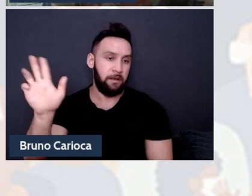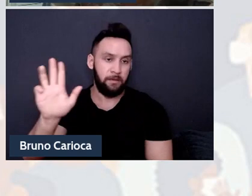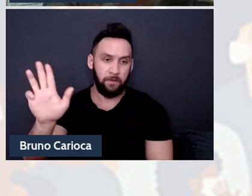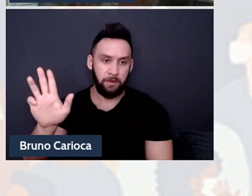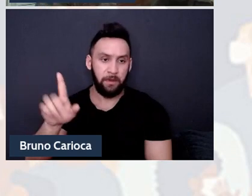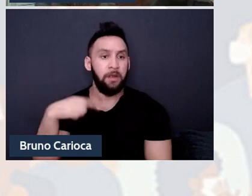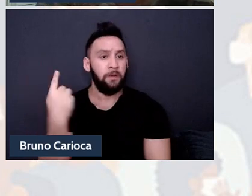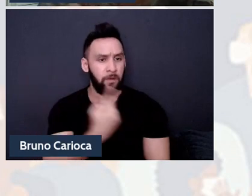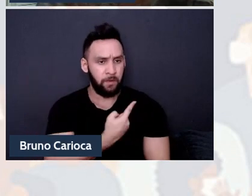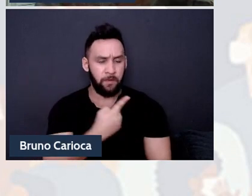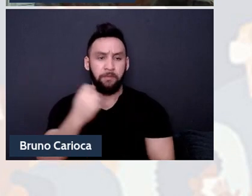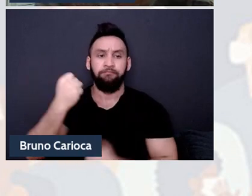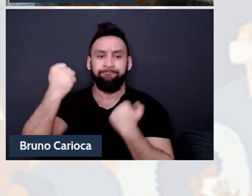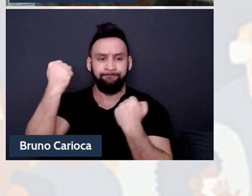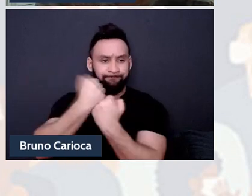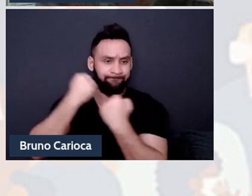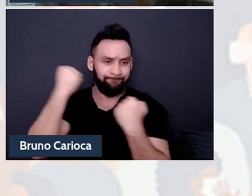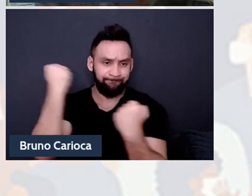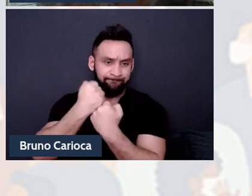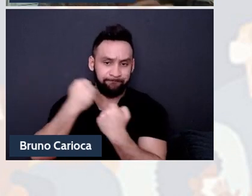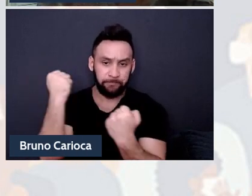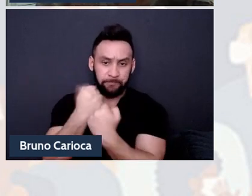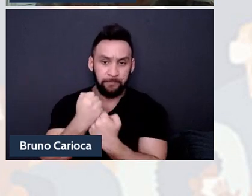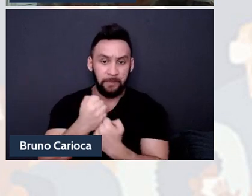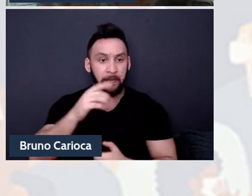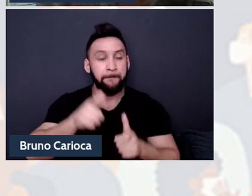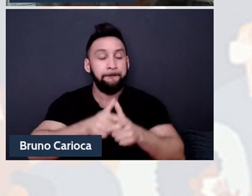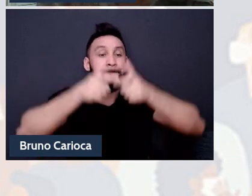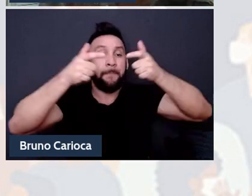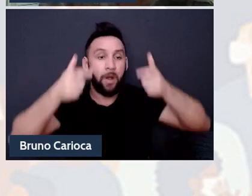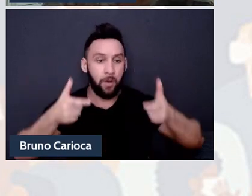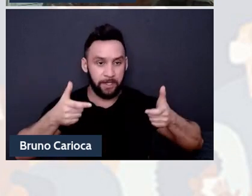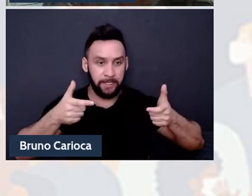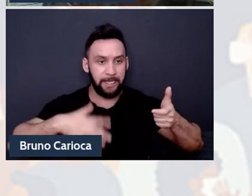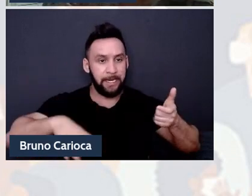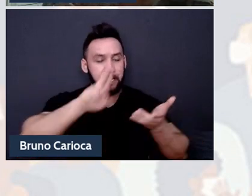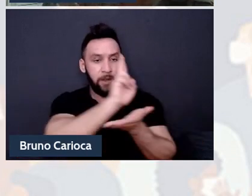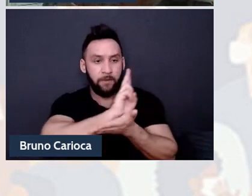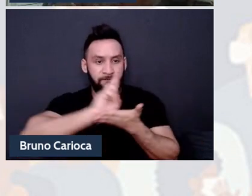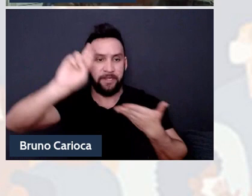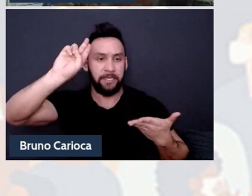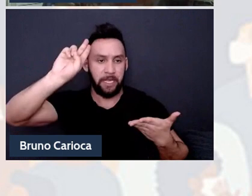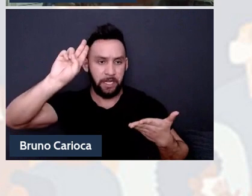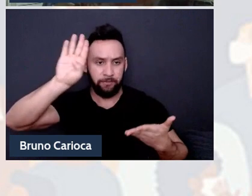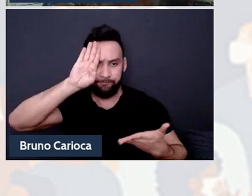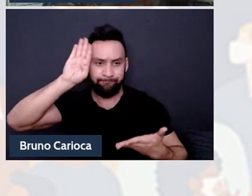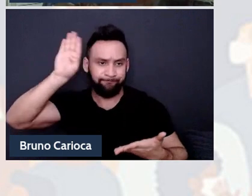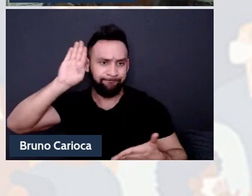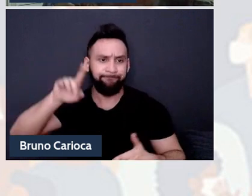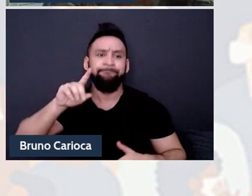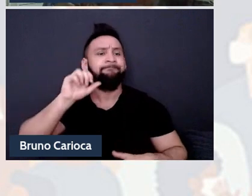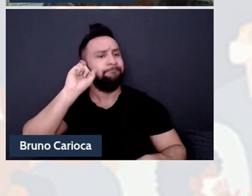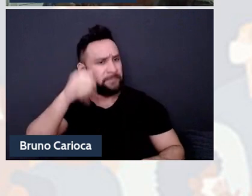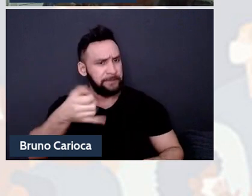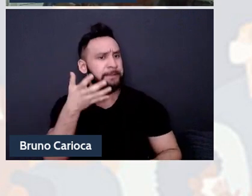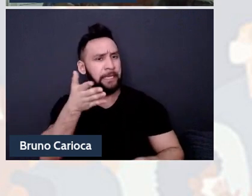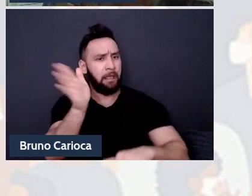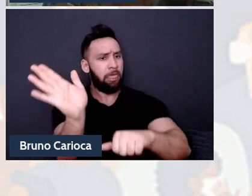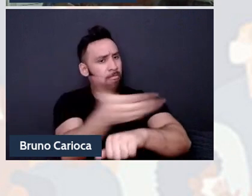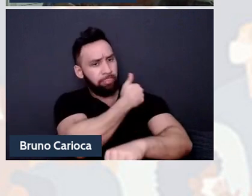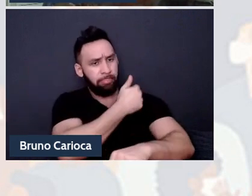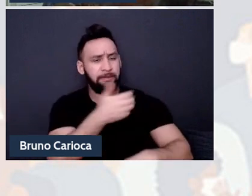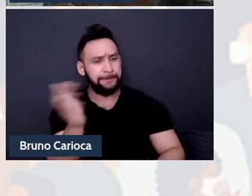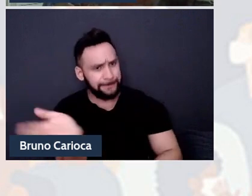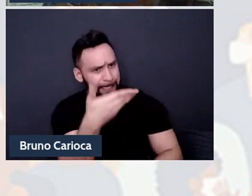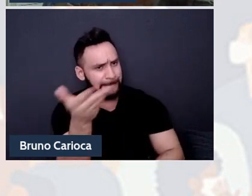apoiamos, sim, em maioria, nós que estamos na educação, nós que somos das universidades, nós apoiamos a mudança, né?